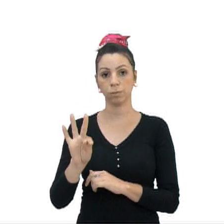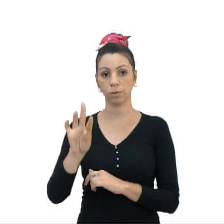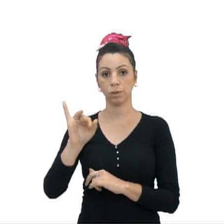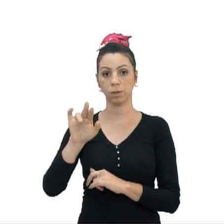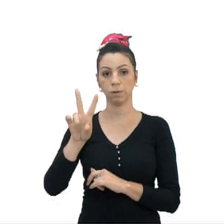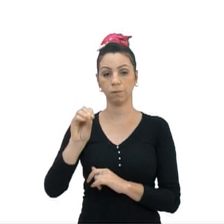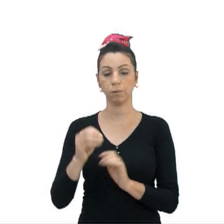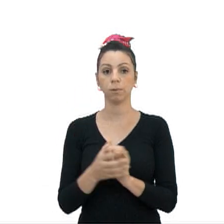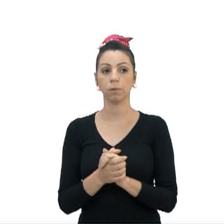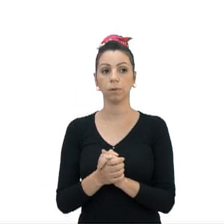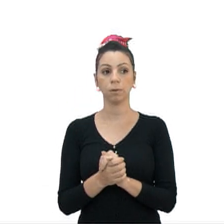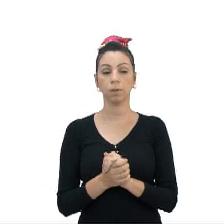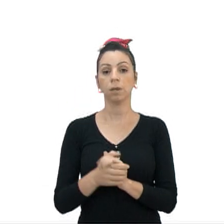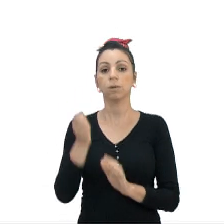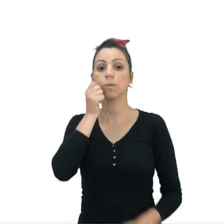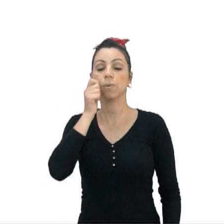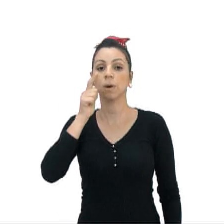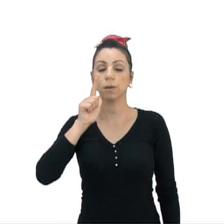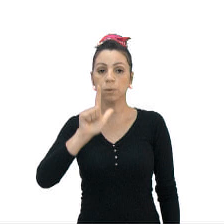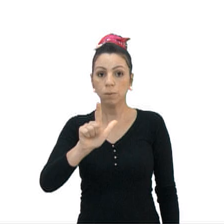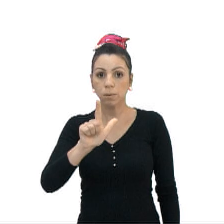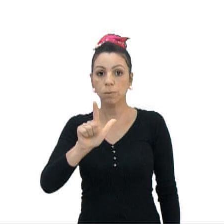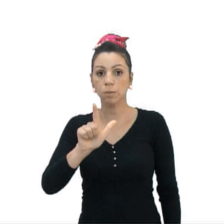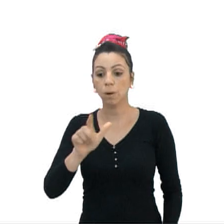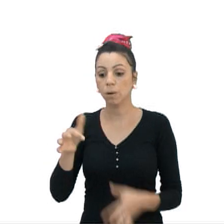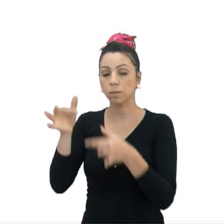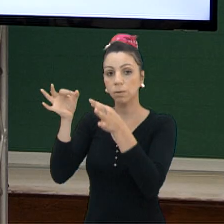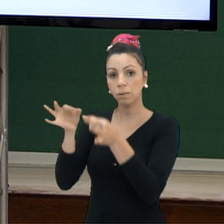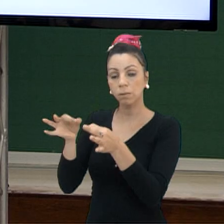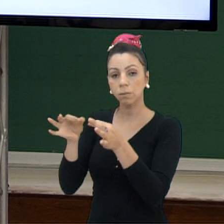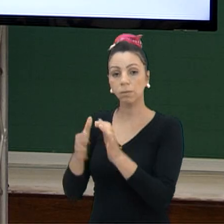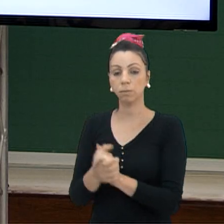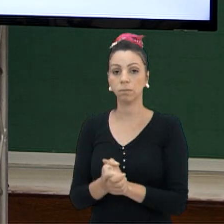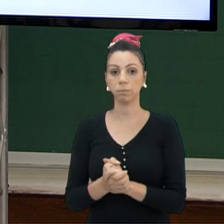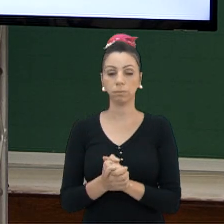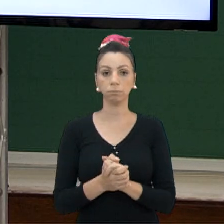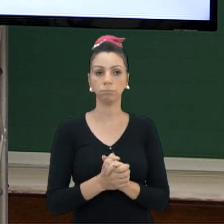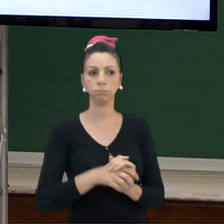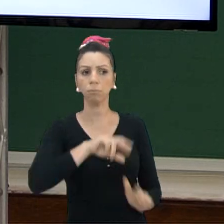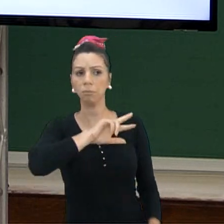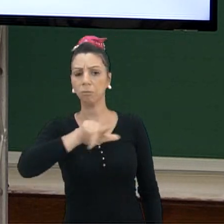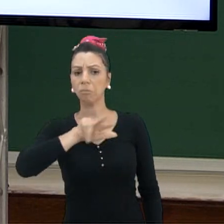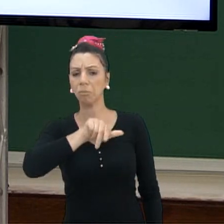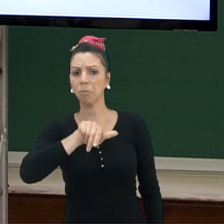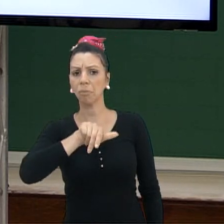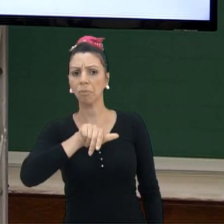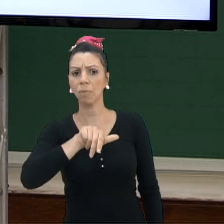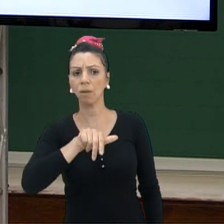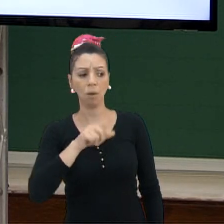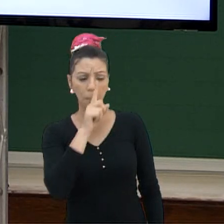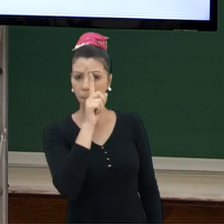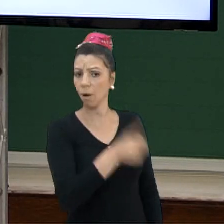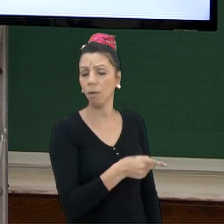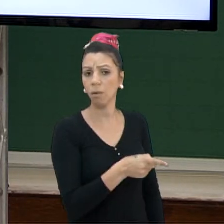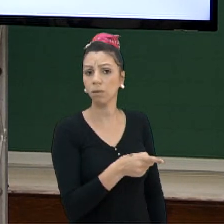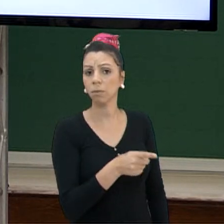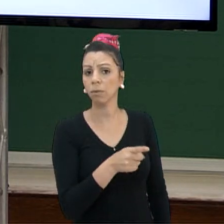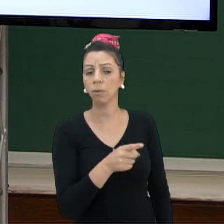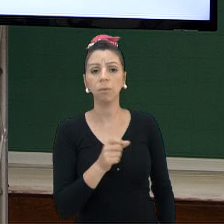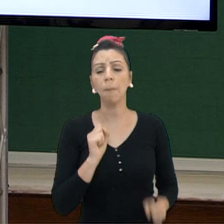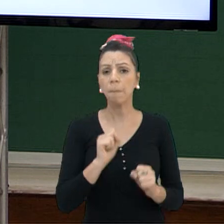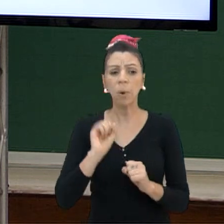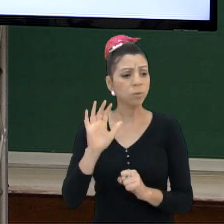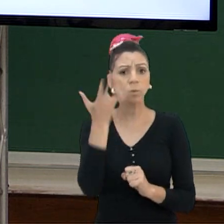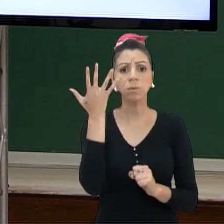Então aqui eu tenho, ó, não permita, é como se fosse uma ordem. Não deixe que isso